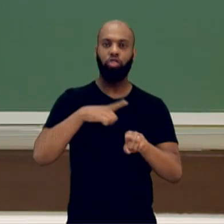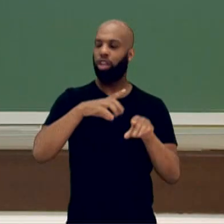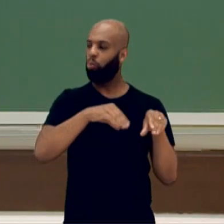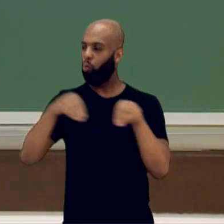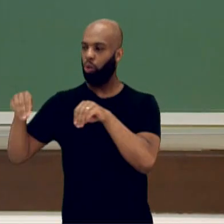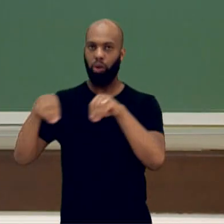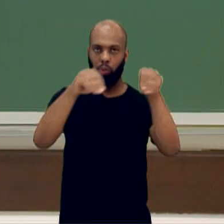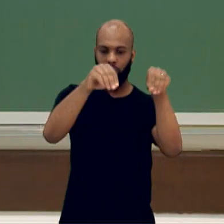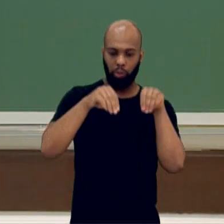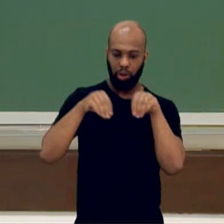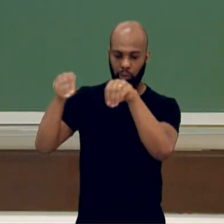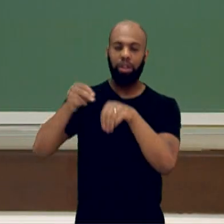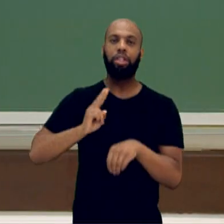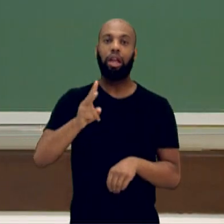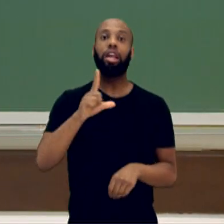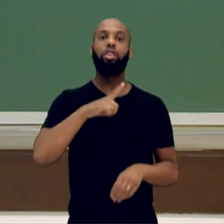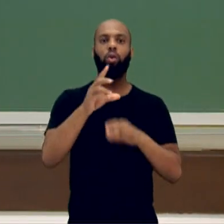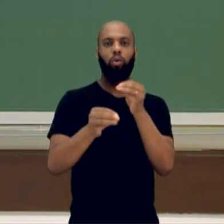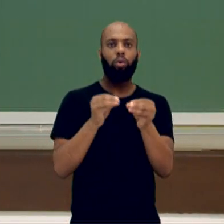outro lugar que oferecesse